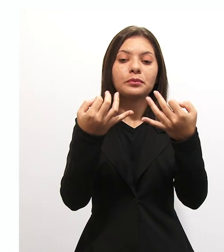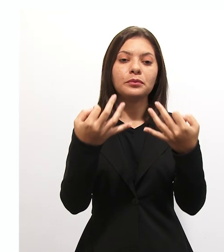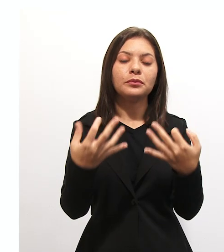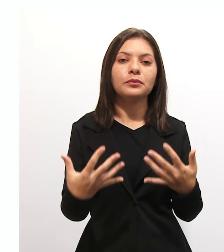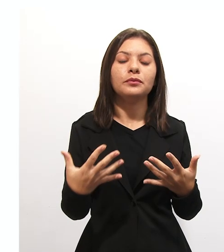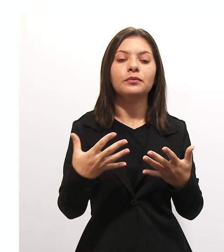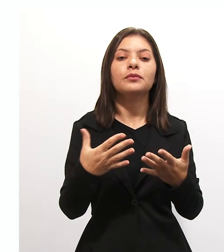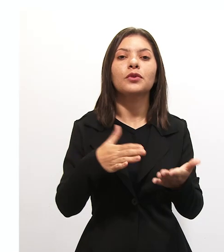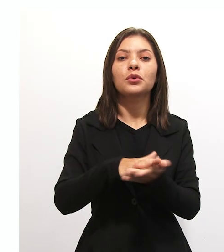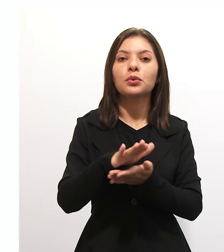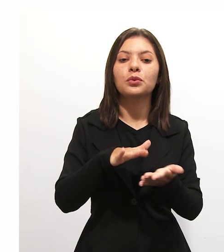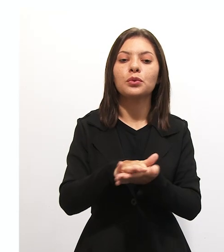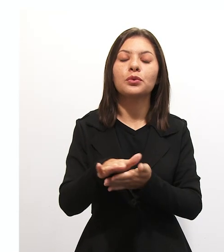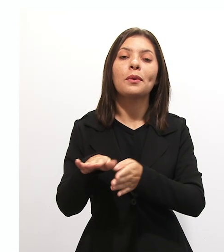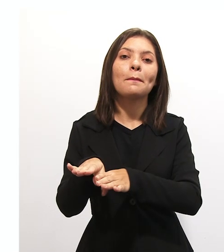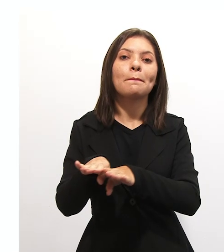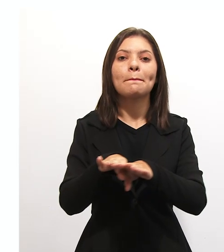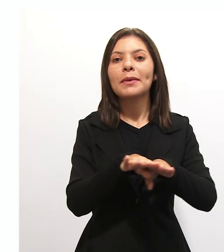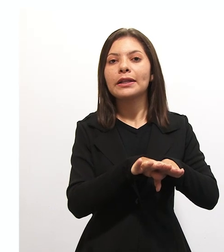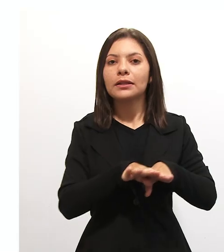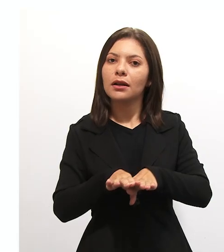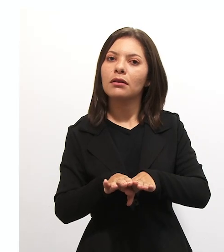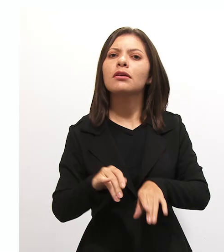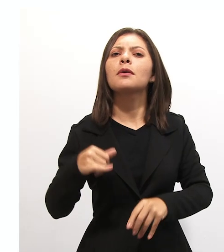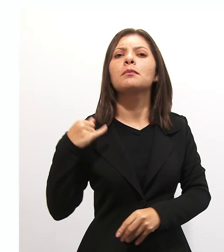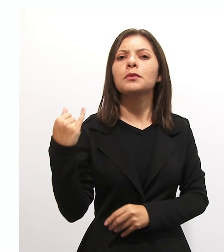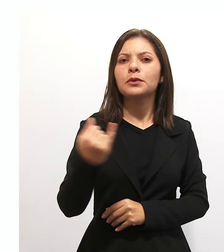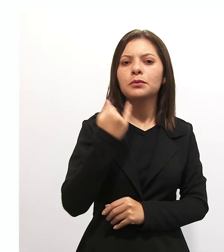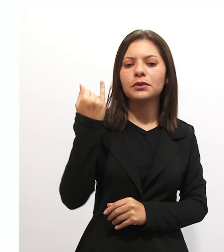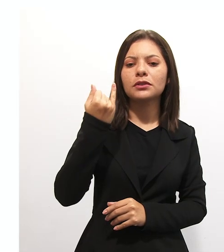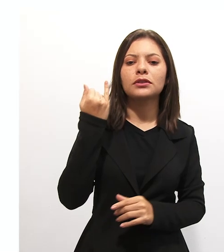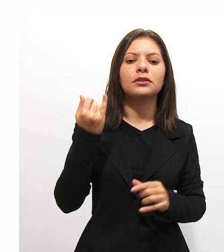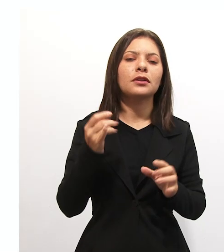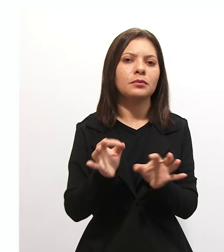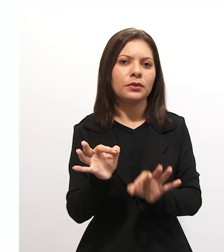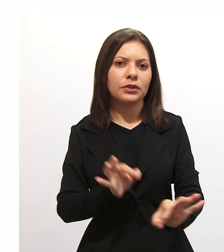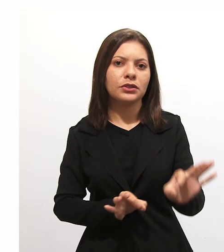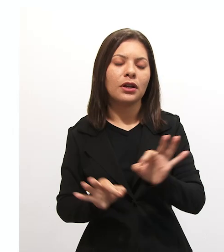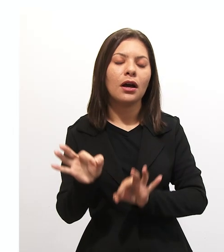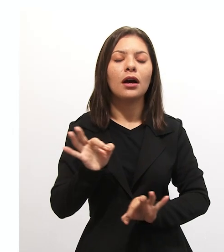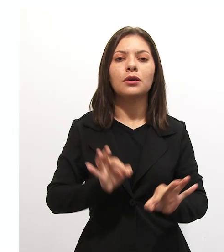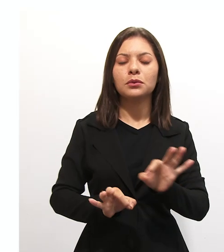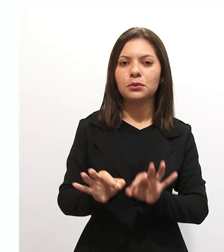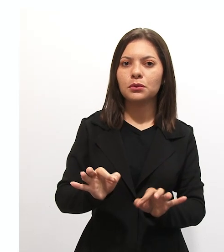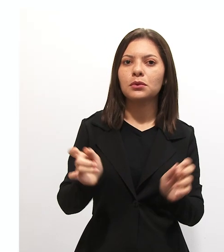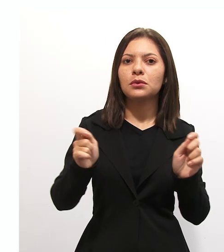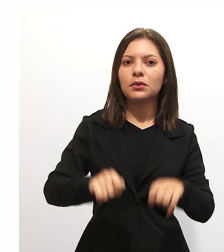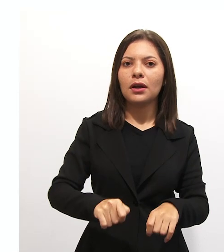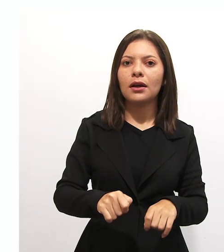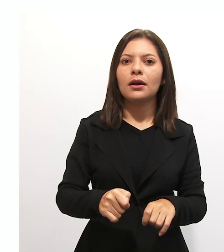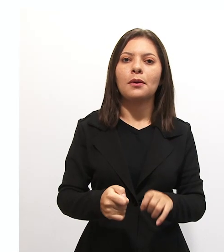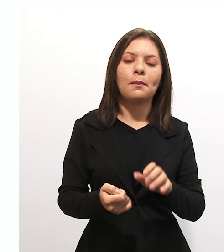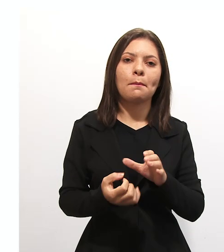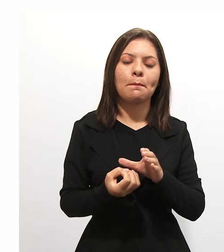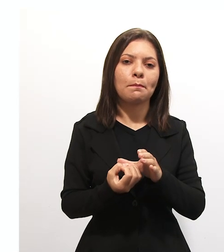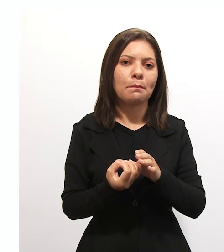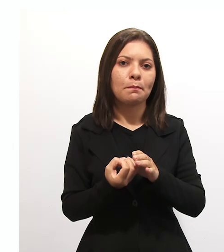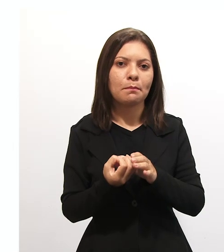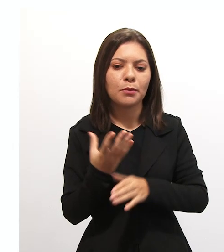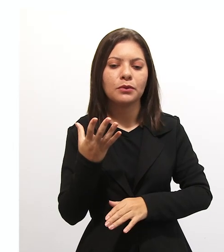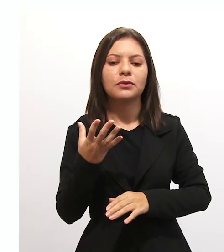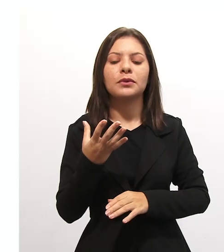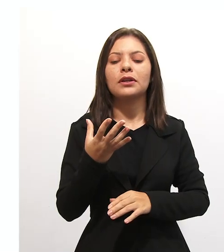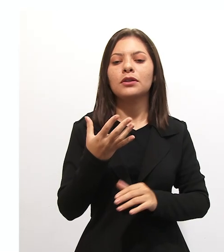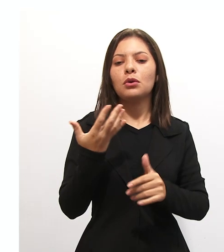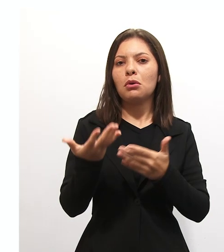custo padrão, pessoal, é muito importante. É um custo planejado para a produção de bens ou serviços em condições normais.